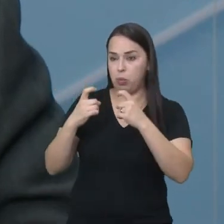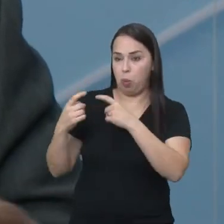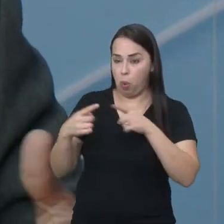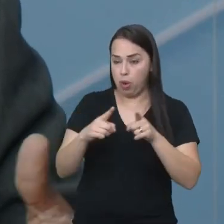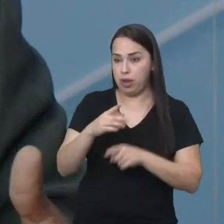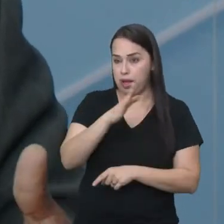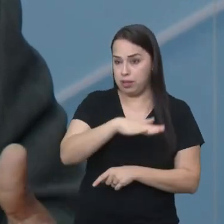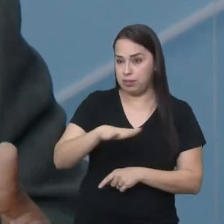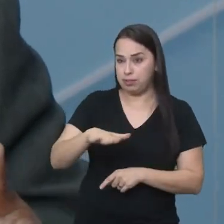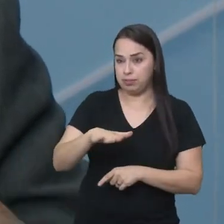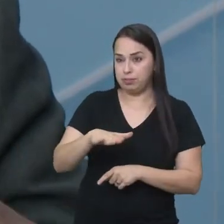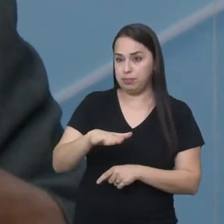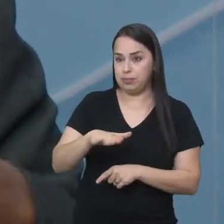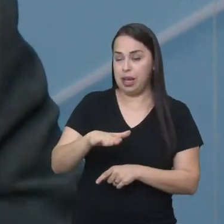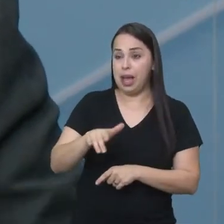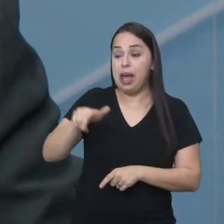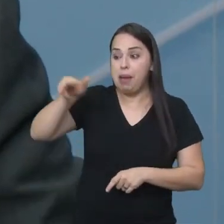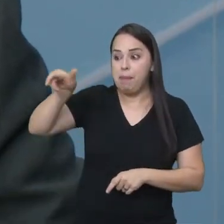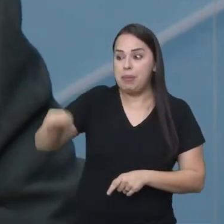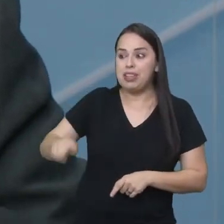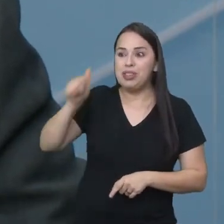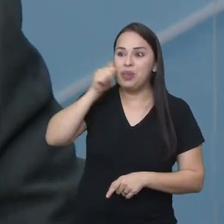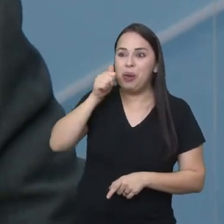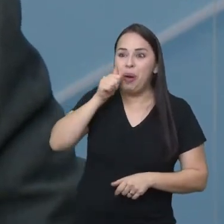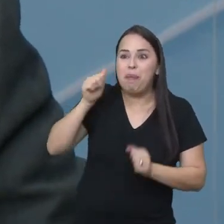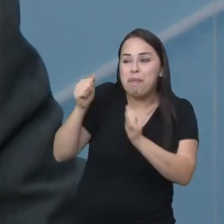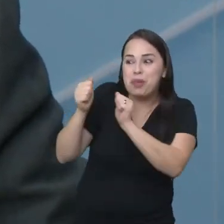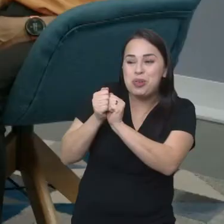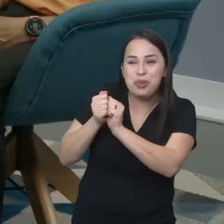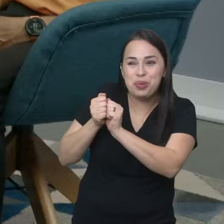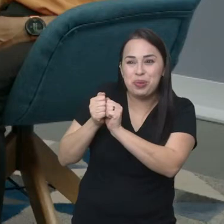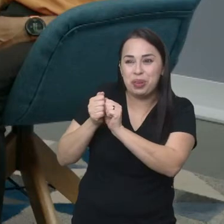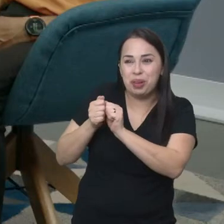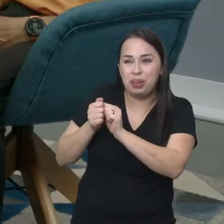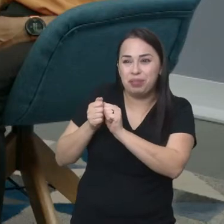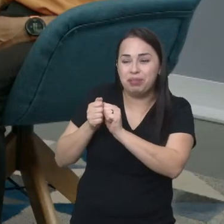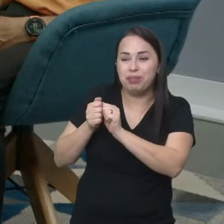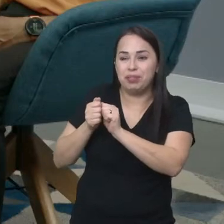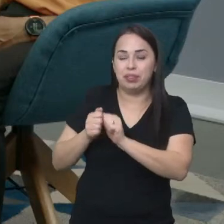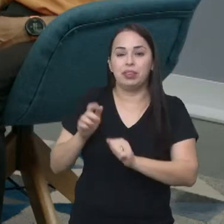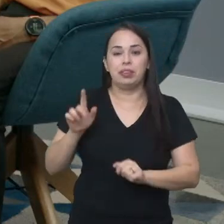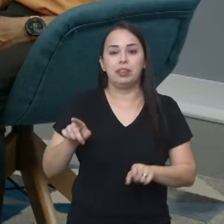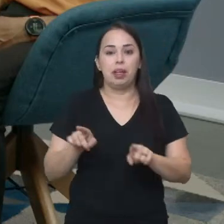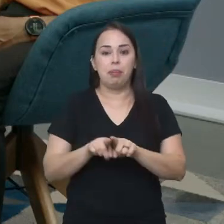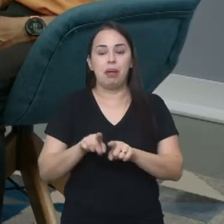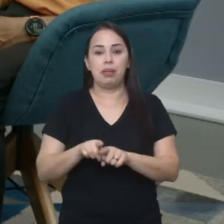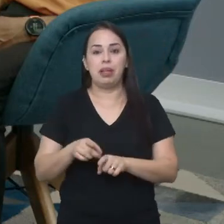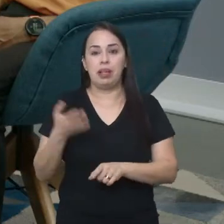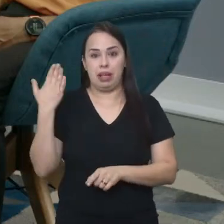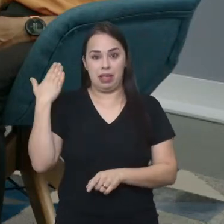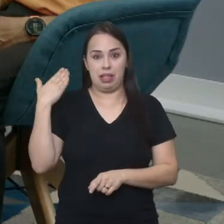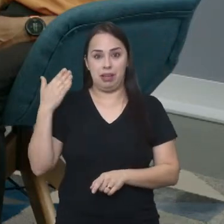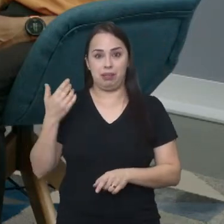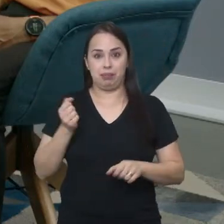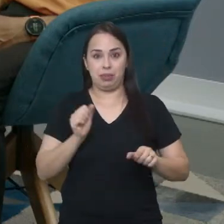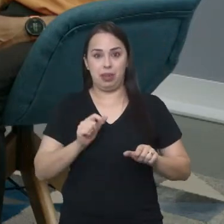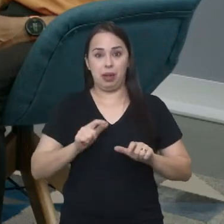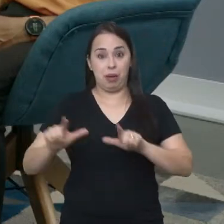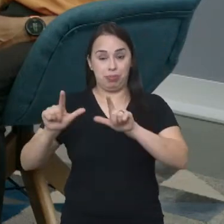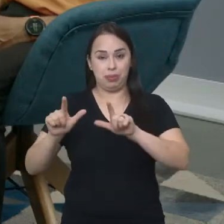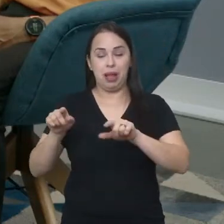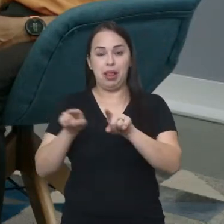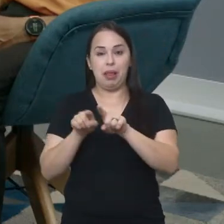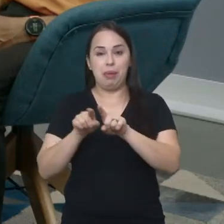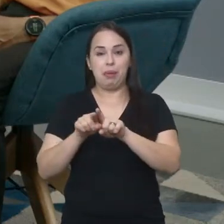que estão próximas delas, né? Até recentemente saiu sim, uma criança de 9 anos que era abusada há 5 anos pelo pai e pelo